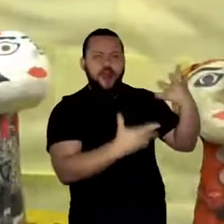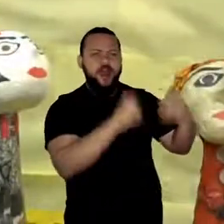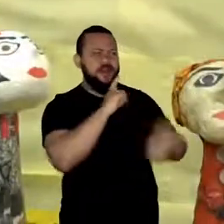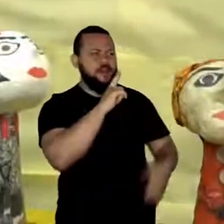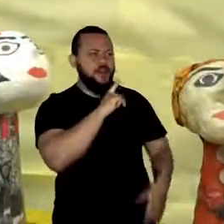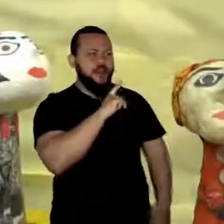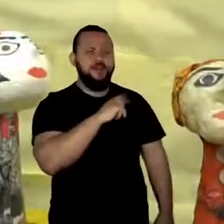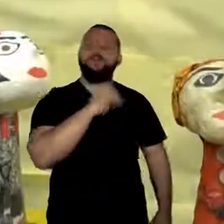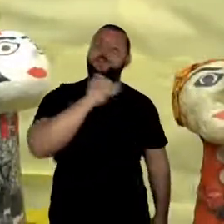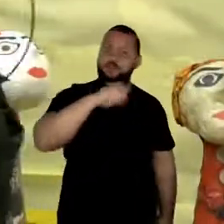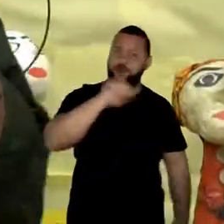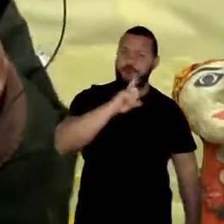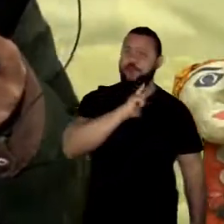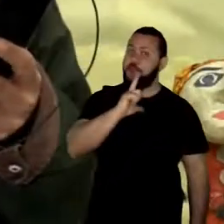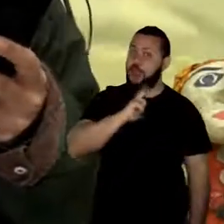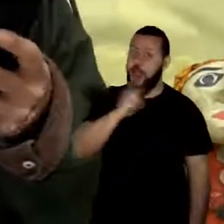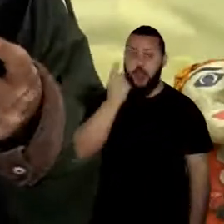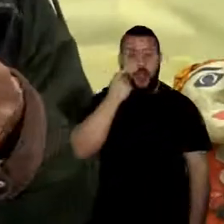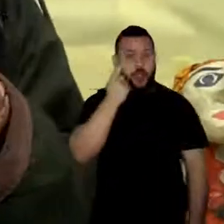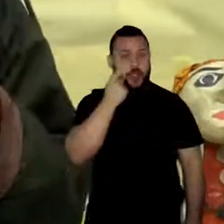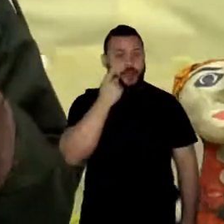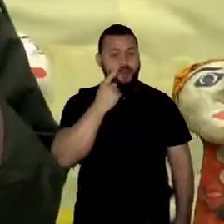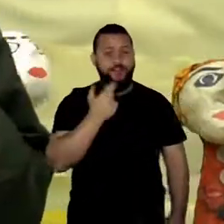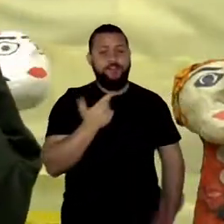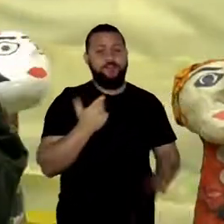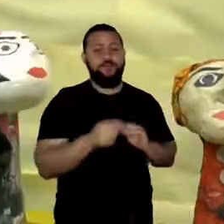Tem comentário, sim. Aqui a gente tem...